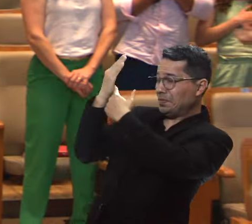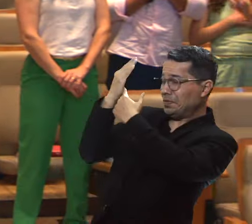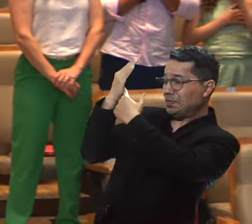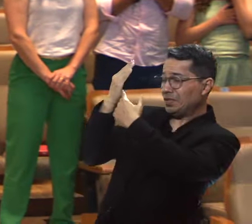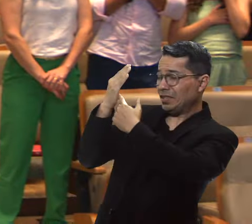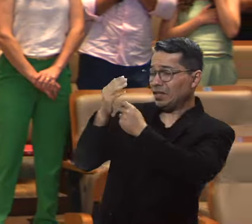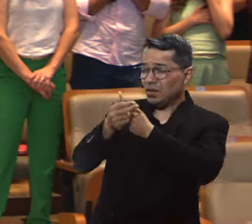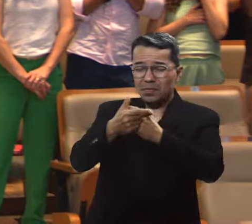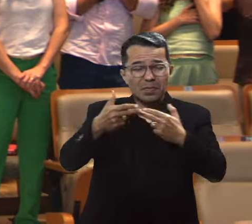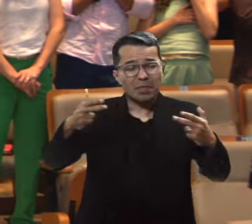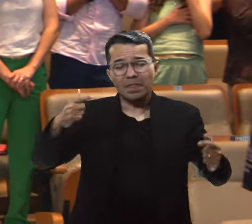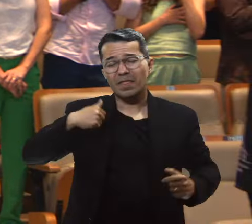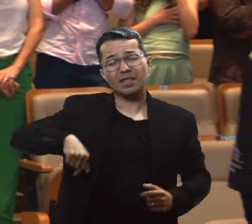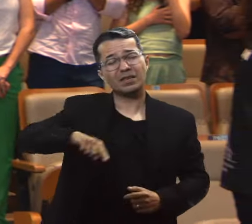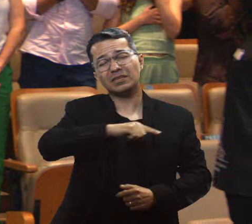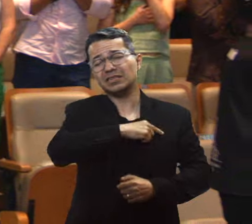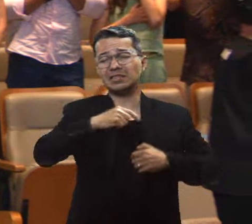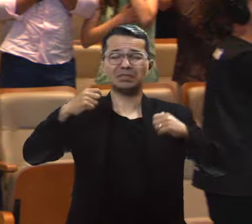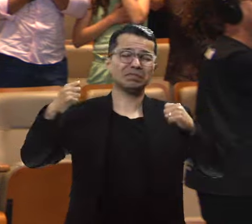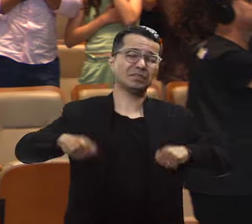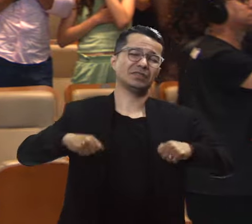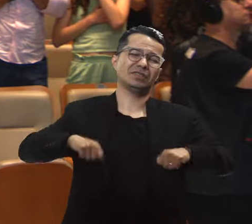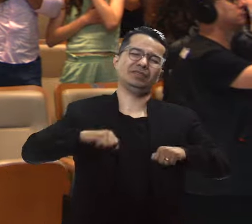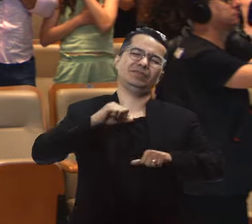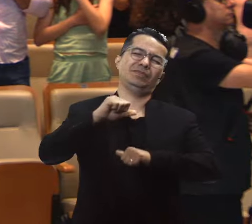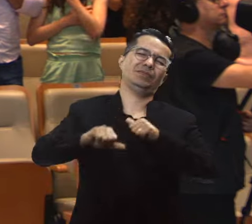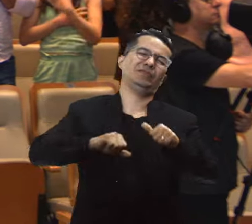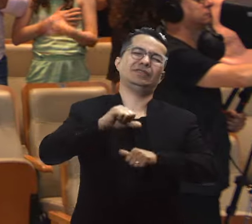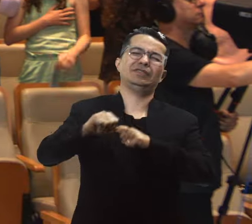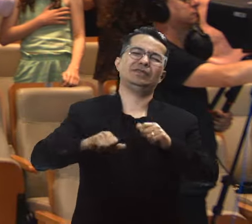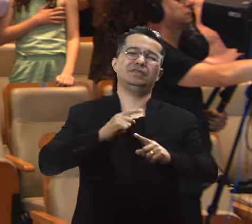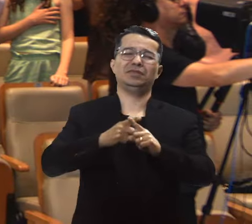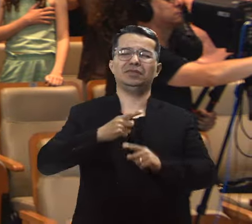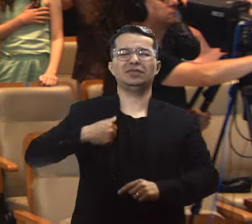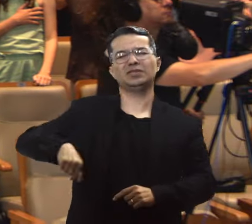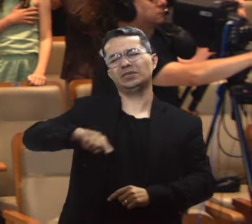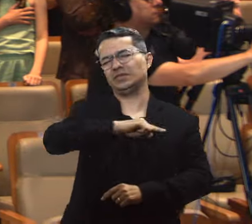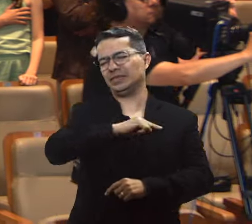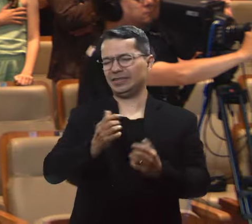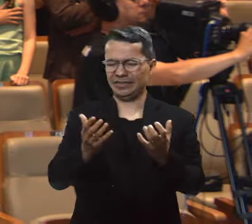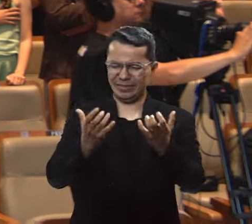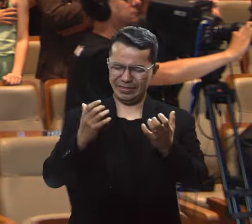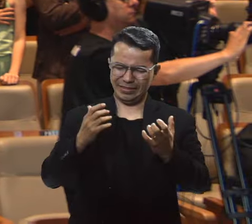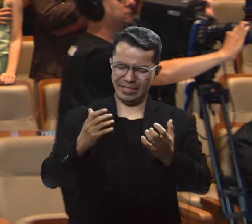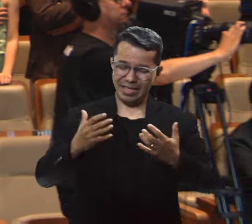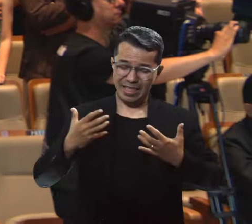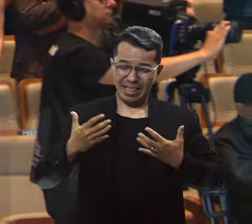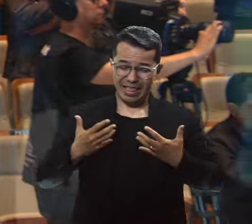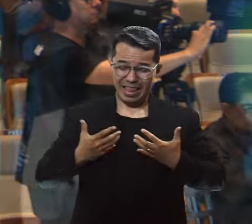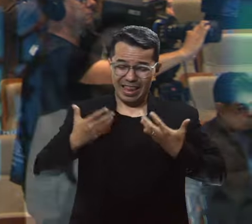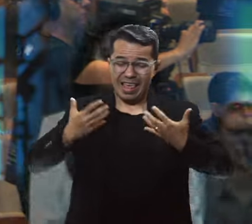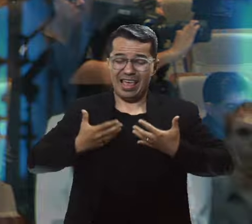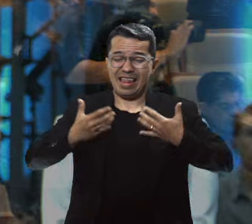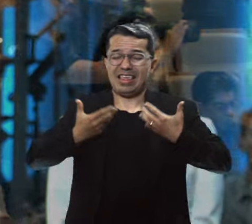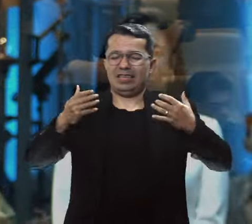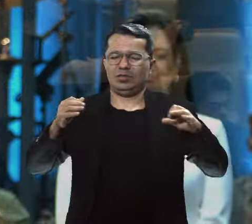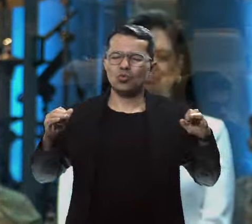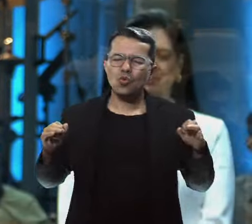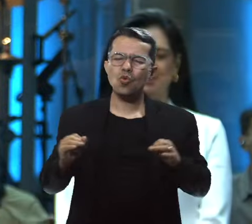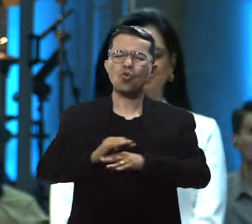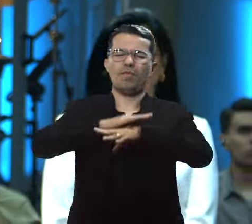arrumar, o que precisamos consertar, porque queremos que a nossa alegria seja